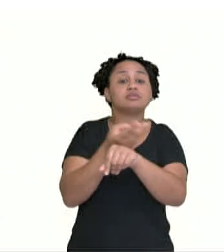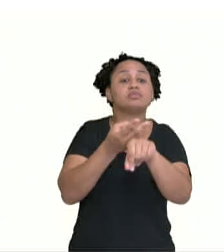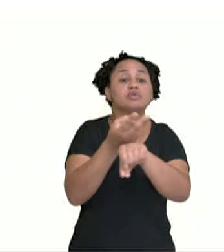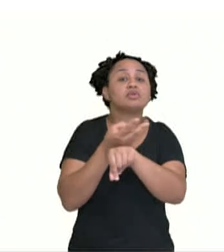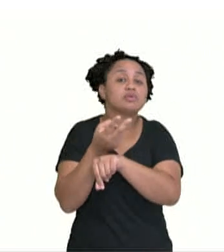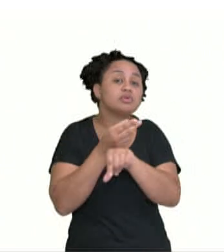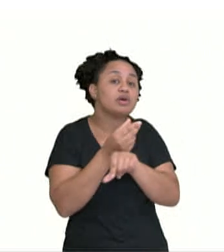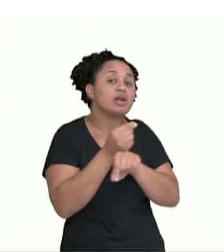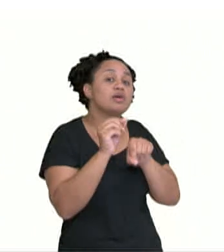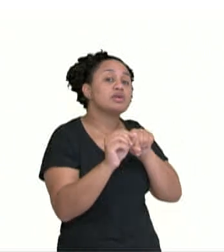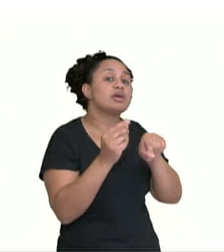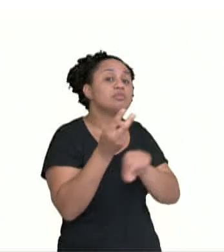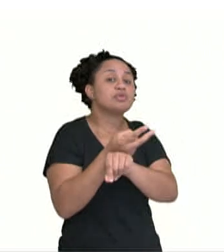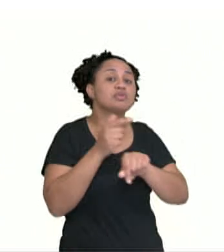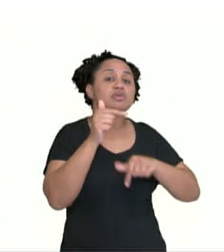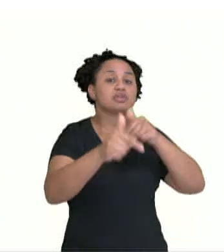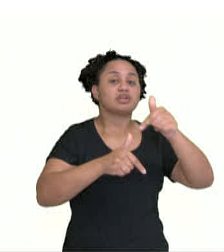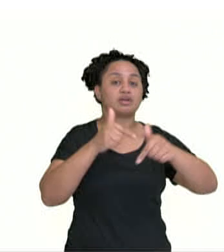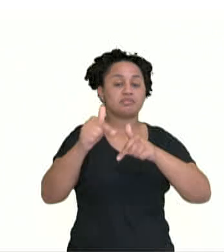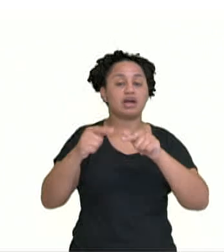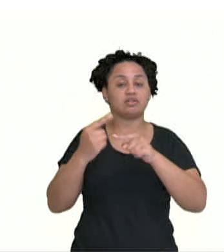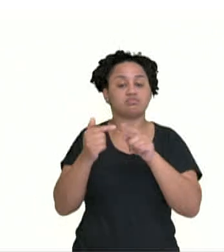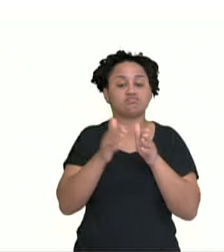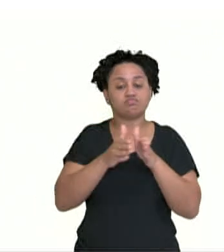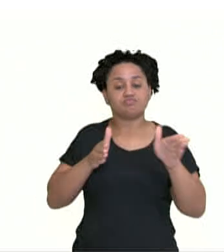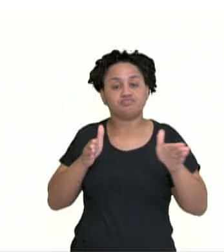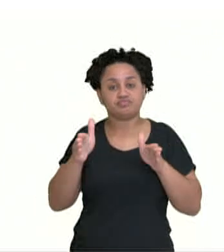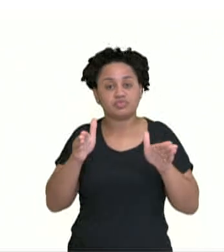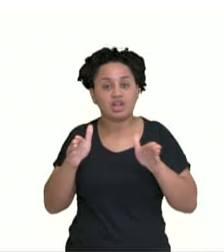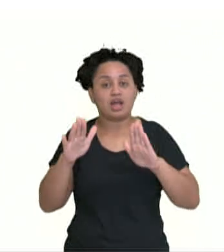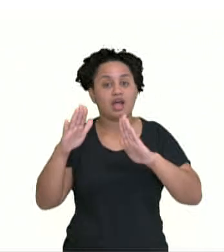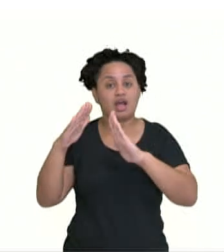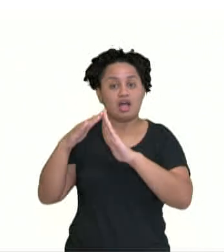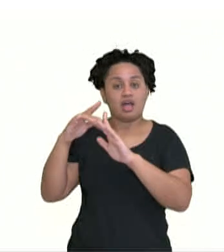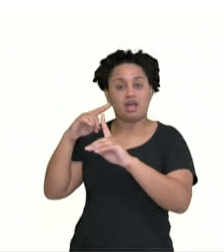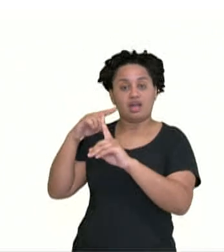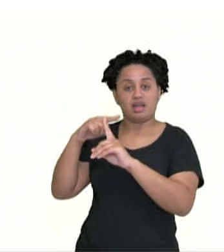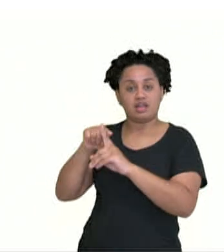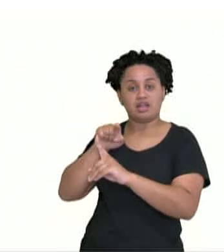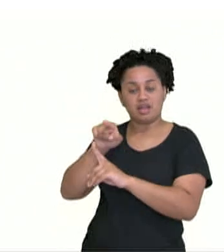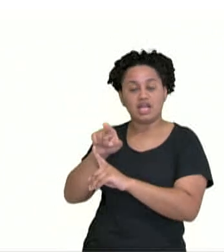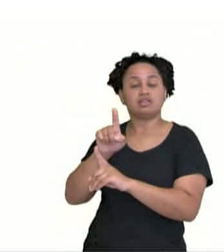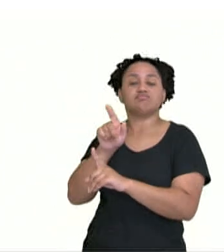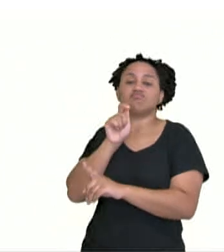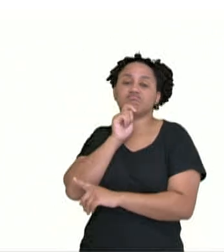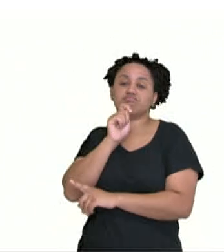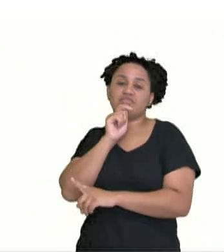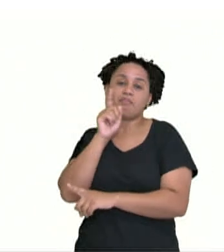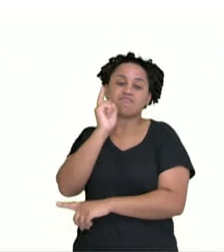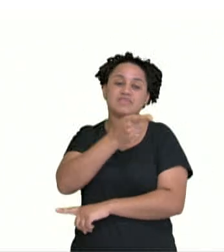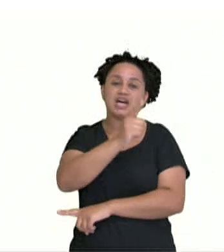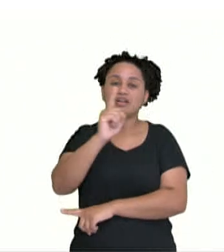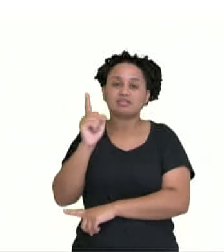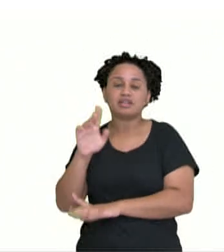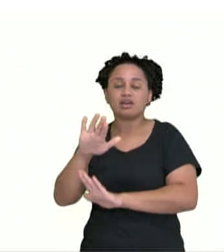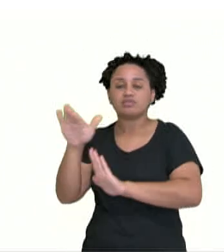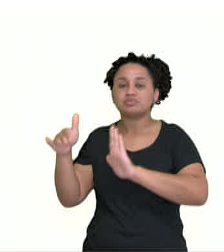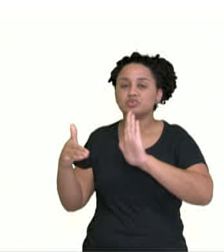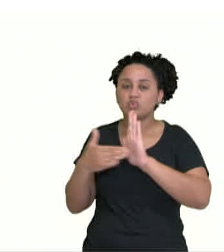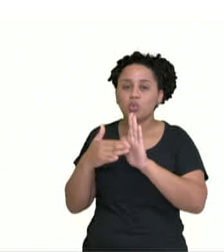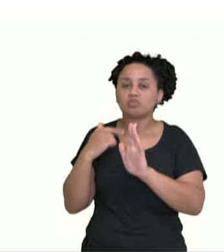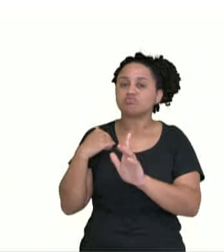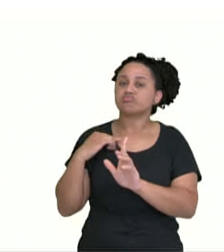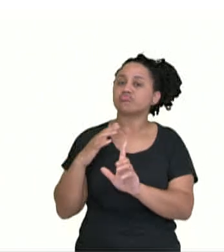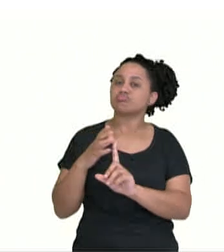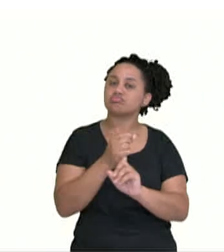trabalho, porque o período em que a igreja ainda preponderava como dominante